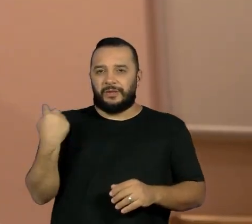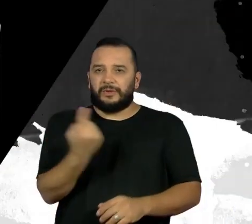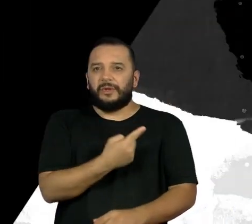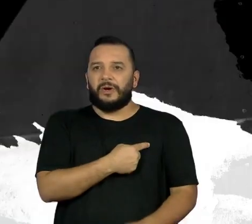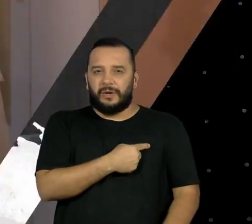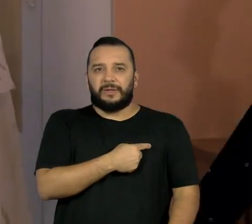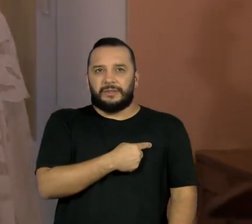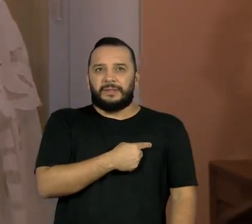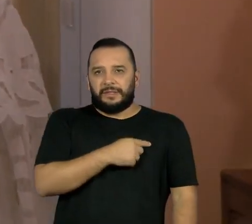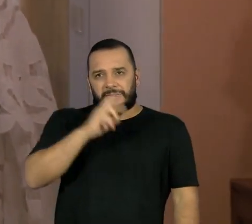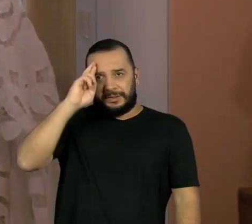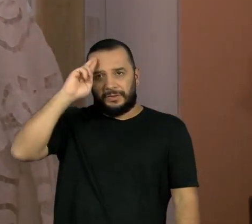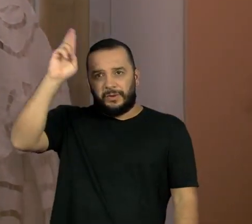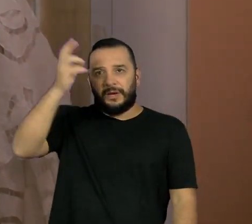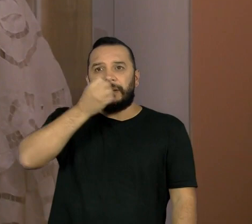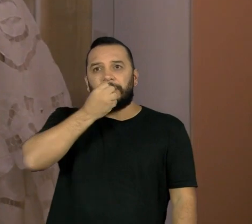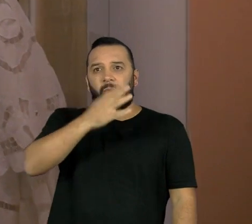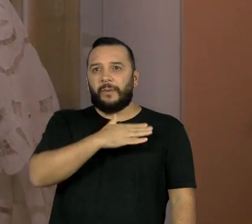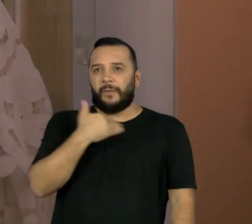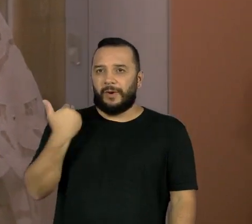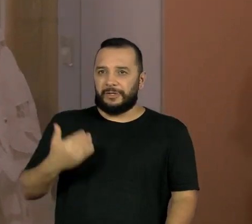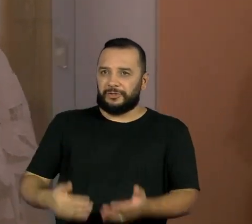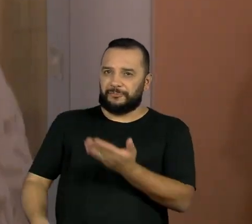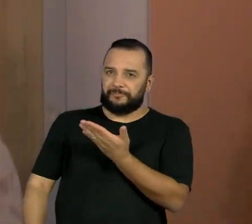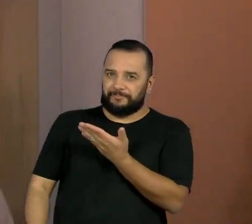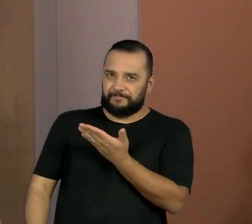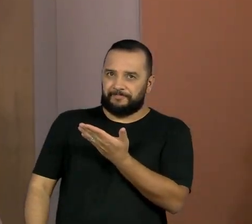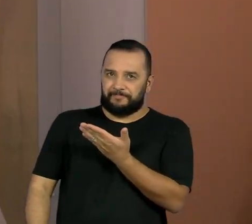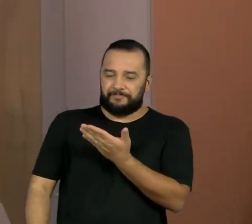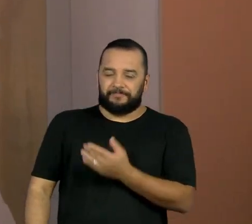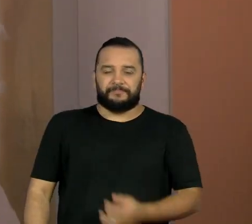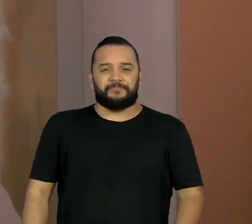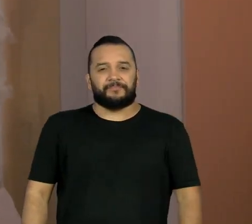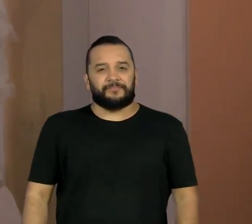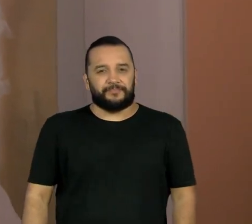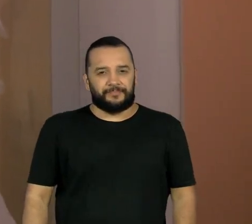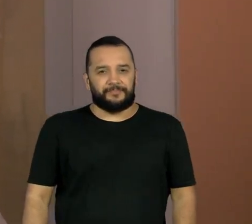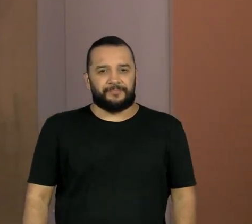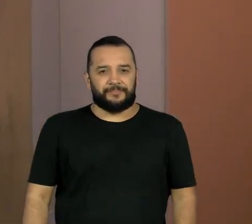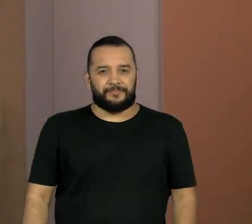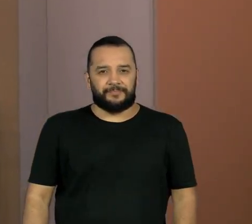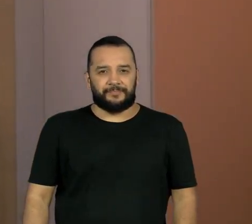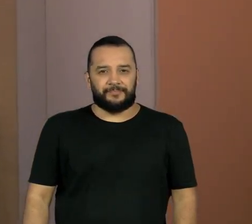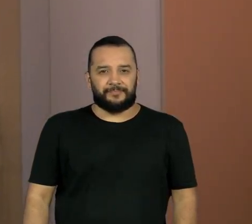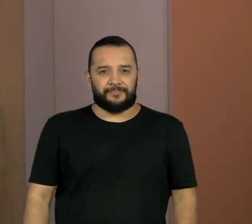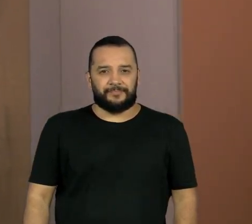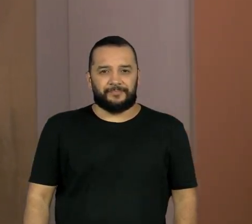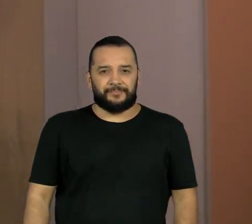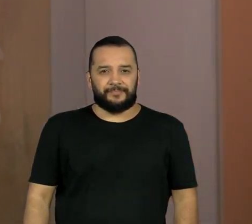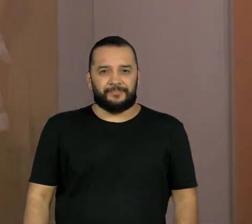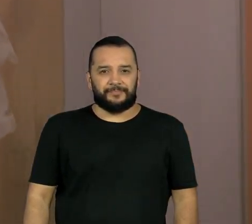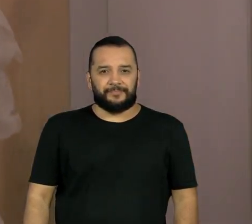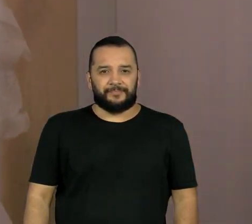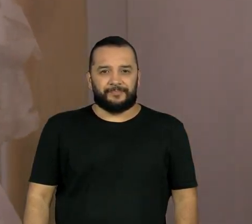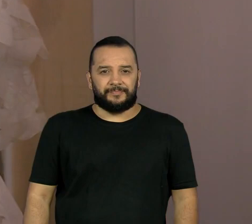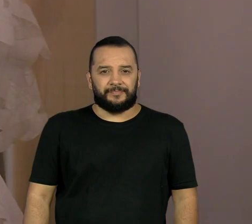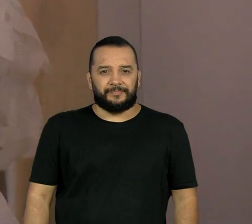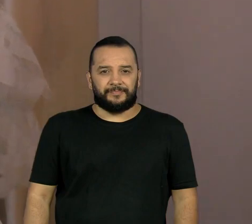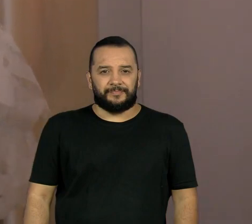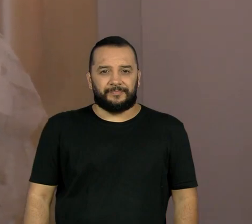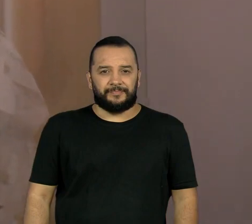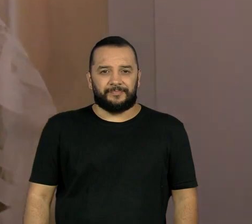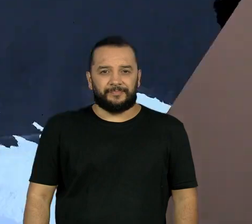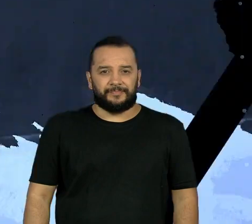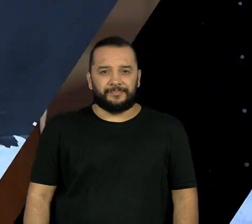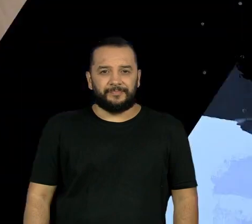Morte. São João foi no céu, é de vera. São João foi no céu, é mentira. Homem,